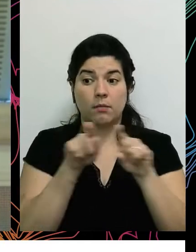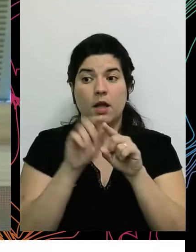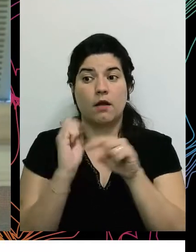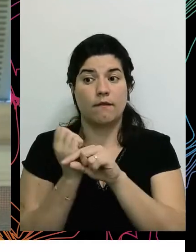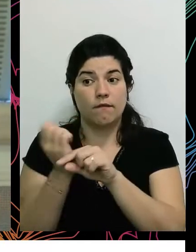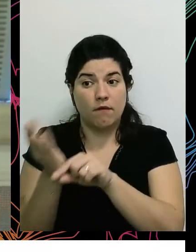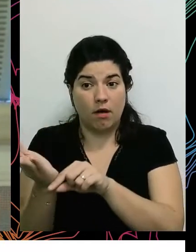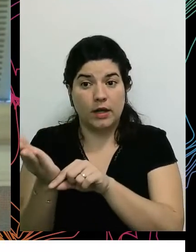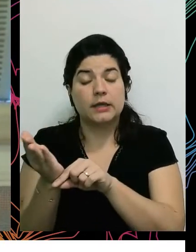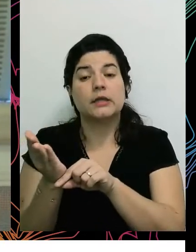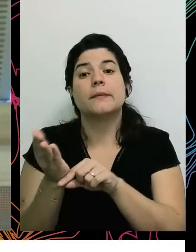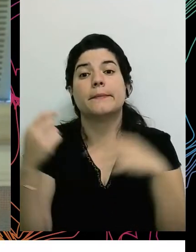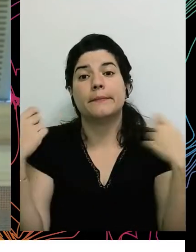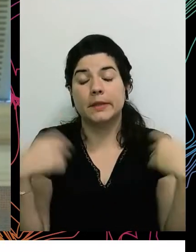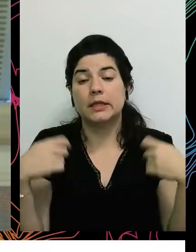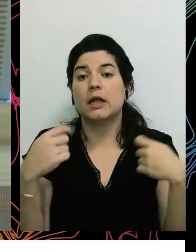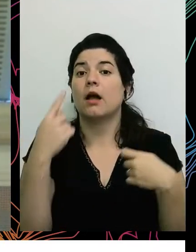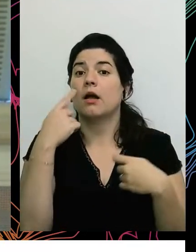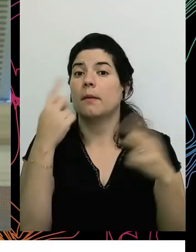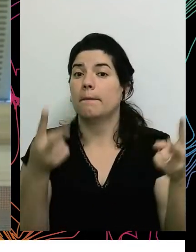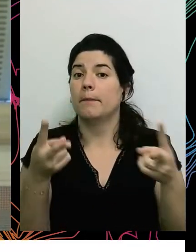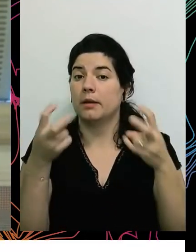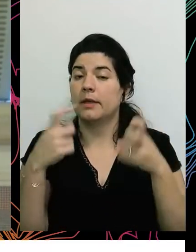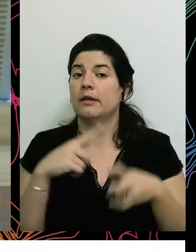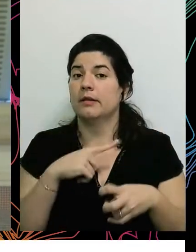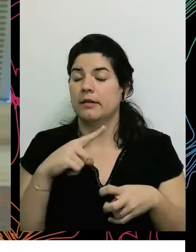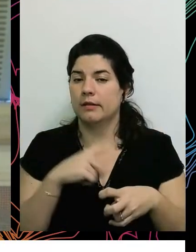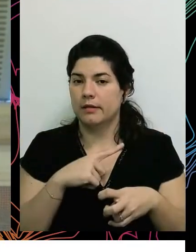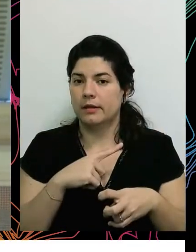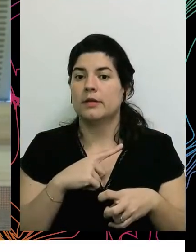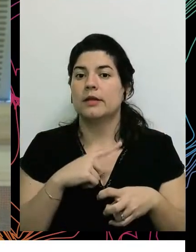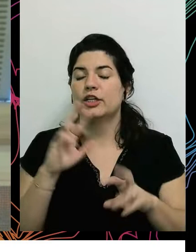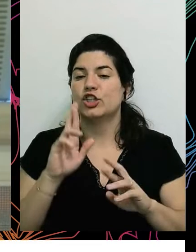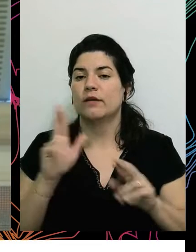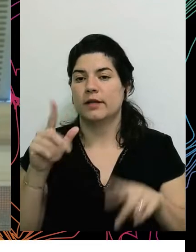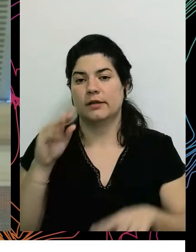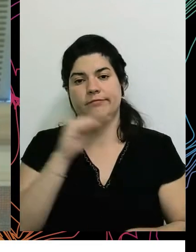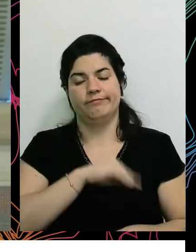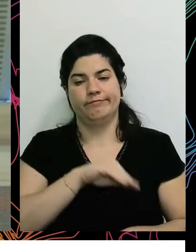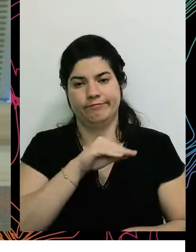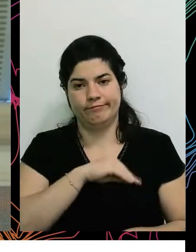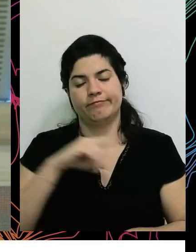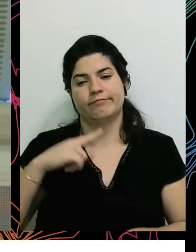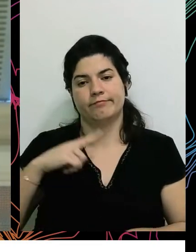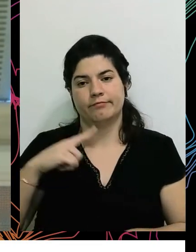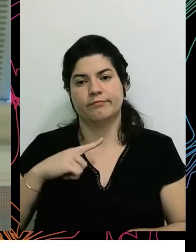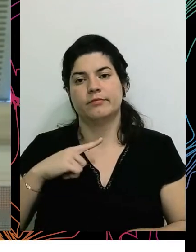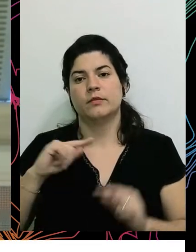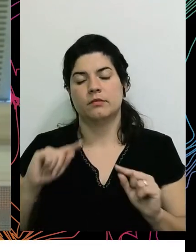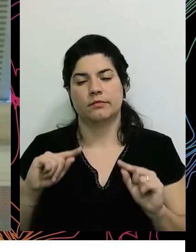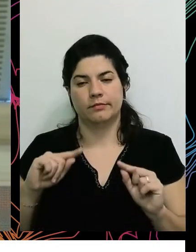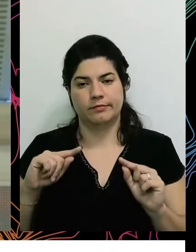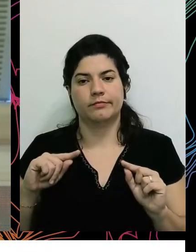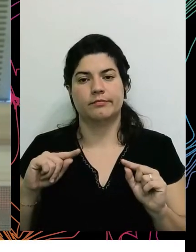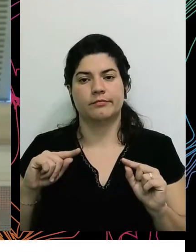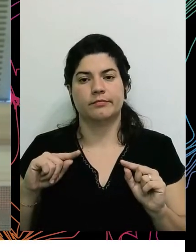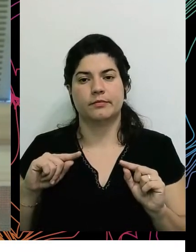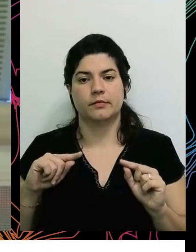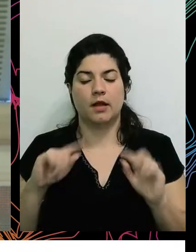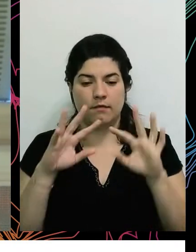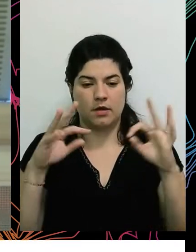que ainda existe um grandíssimo gap entre a maternidade e o salário, né?